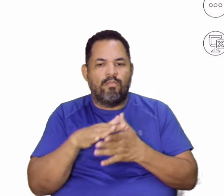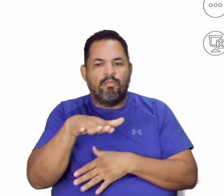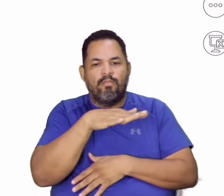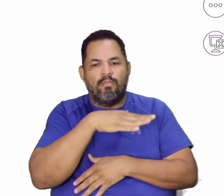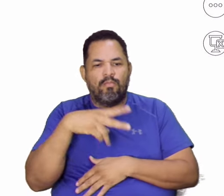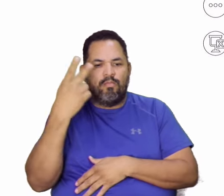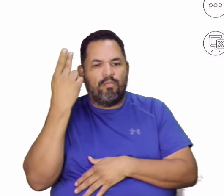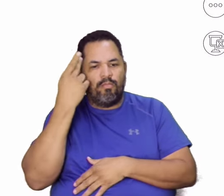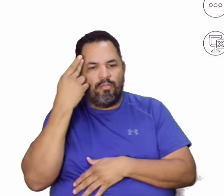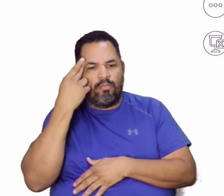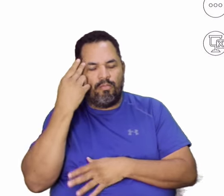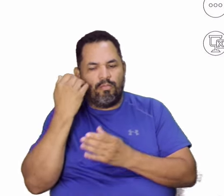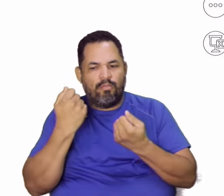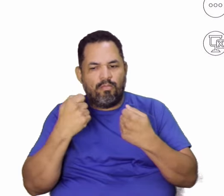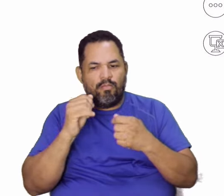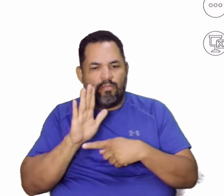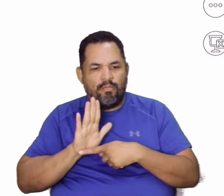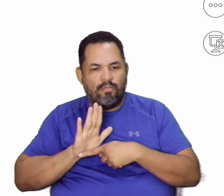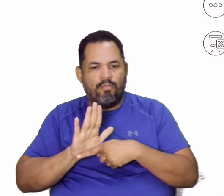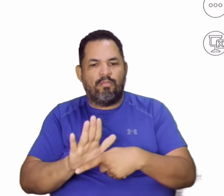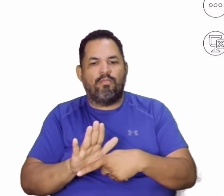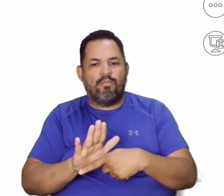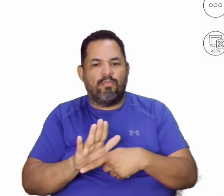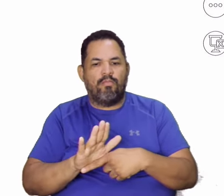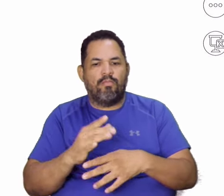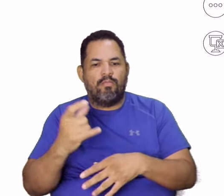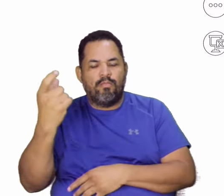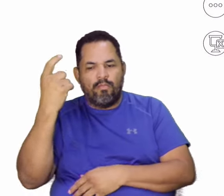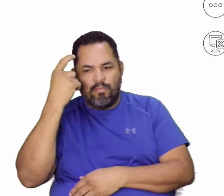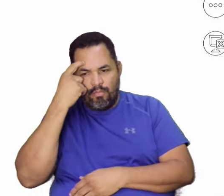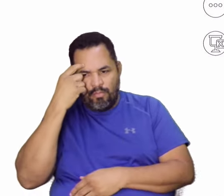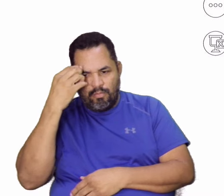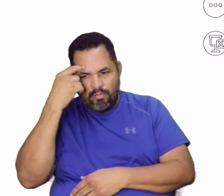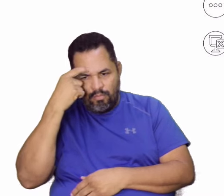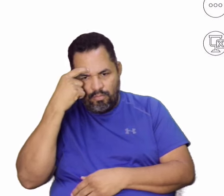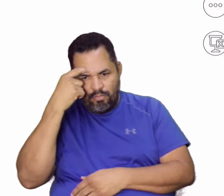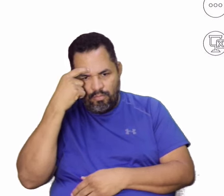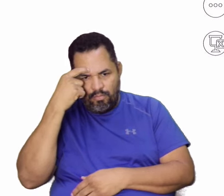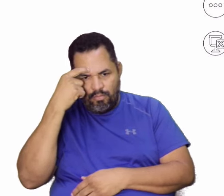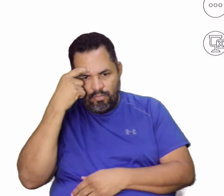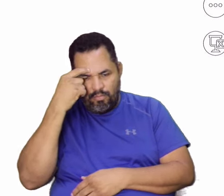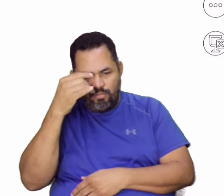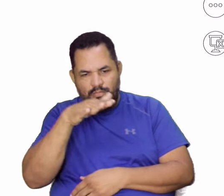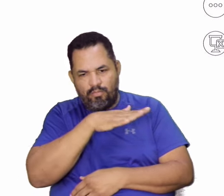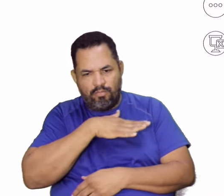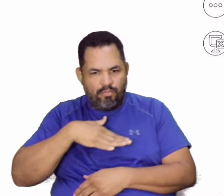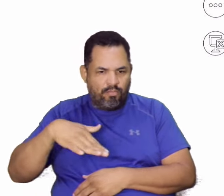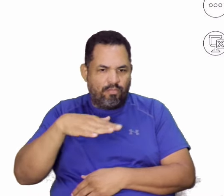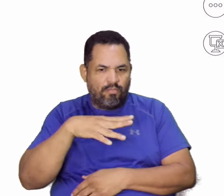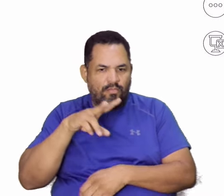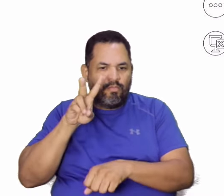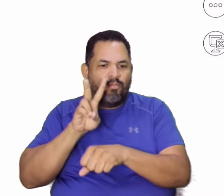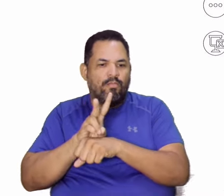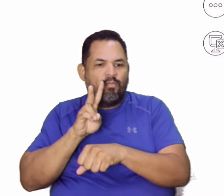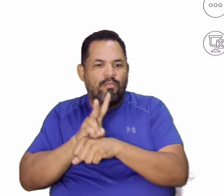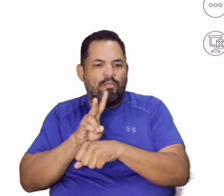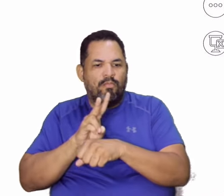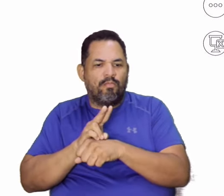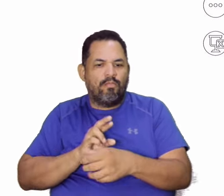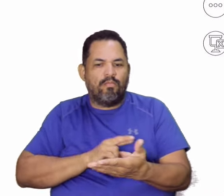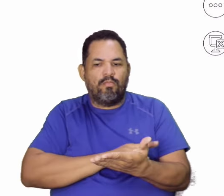e ambientes naturais pode contribuir para a conscientização ambiental e a